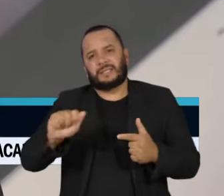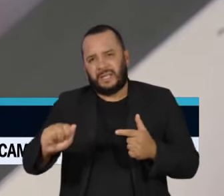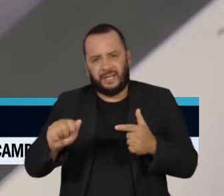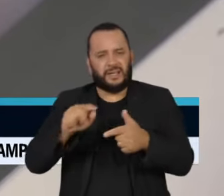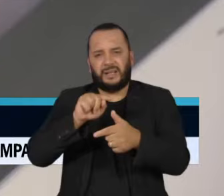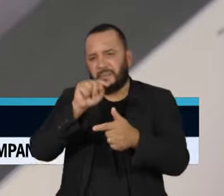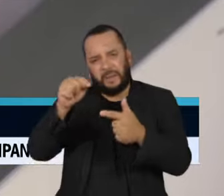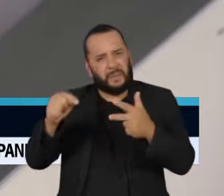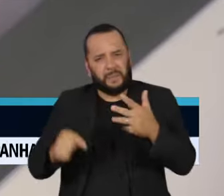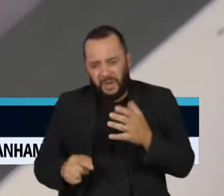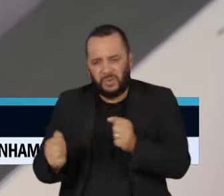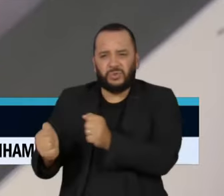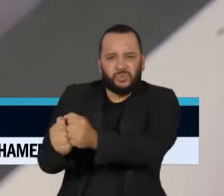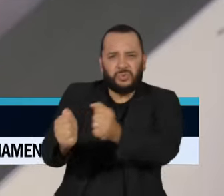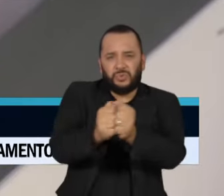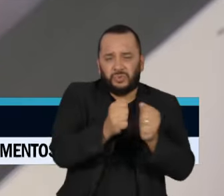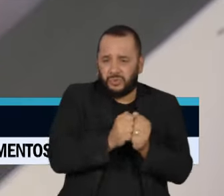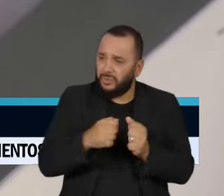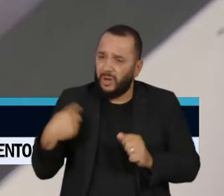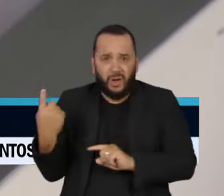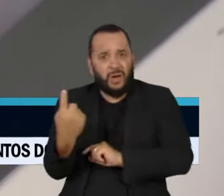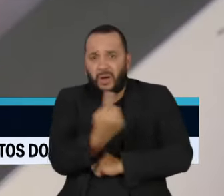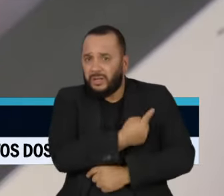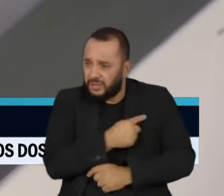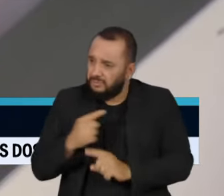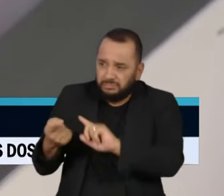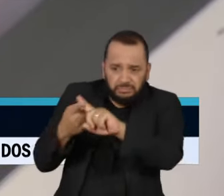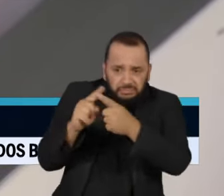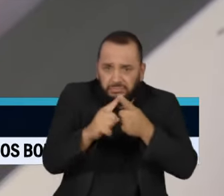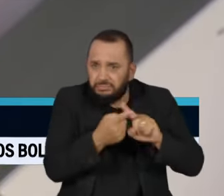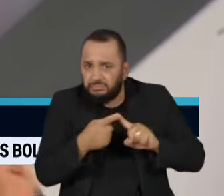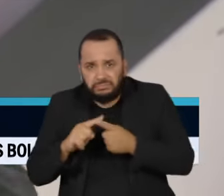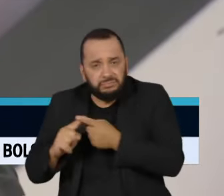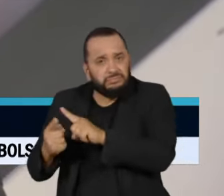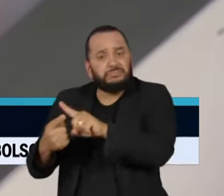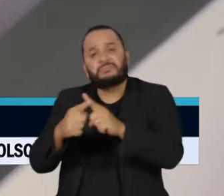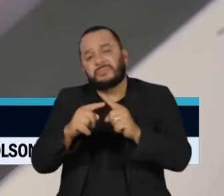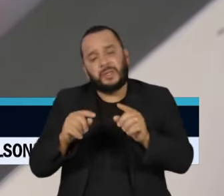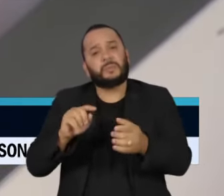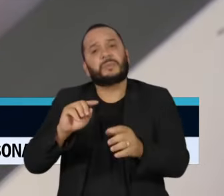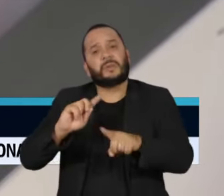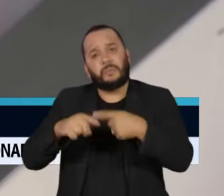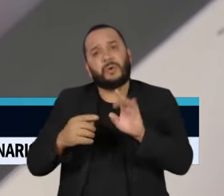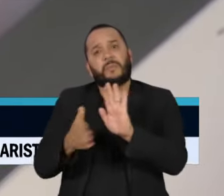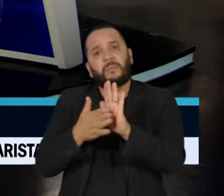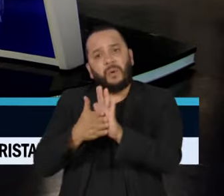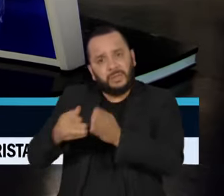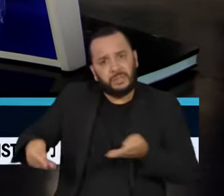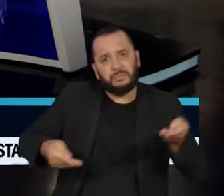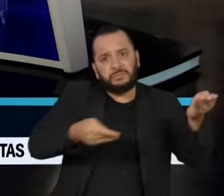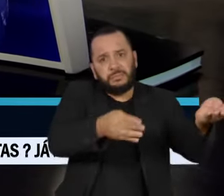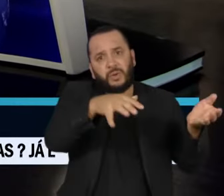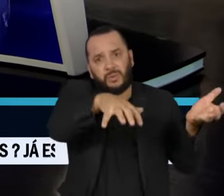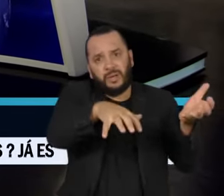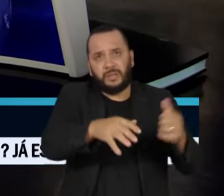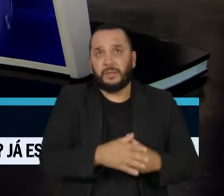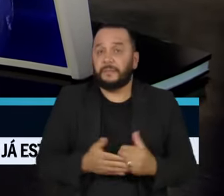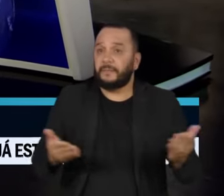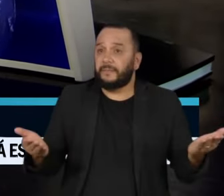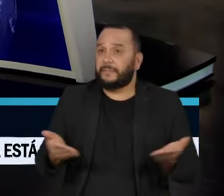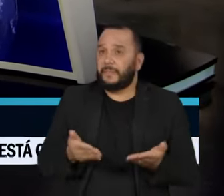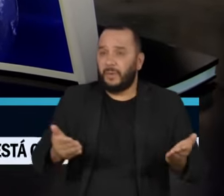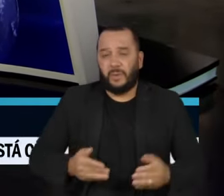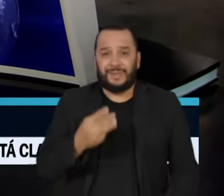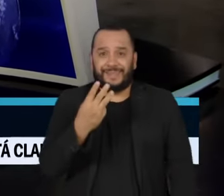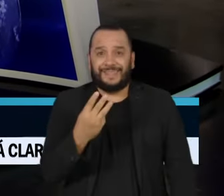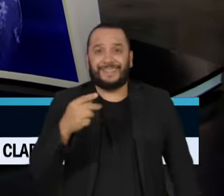para o Congresso. Era uma coisa acertada para ter o andamento correto ali. Agora a minha preocupação é essa. Agora são 37 ministérios